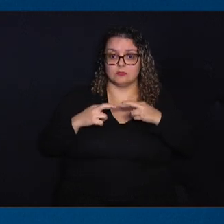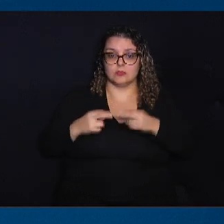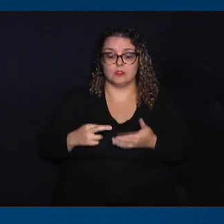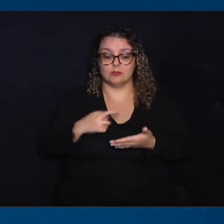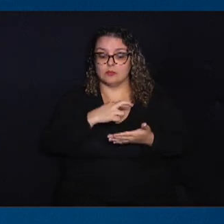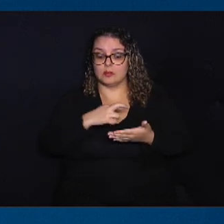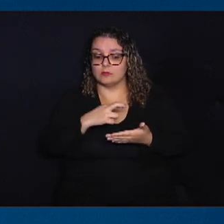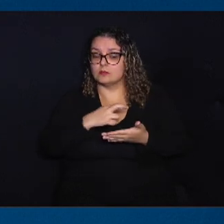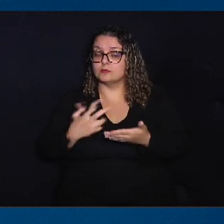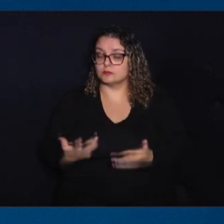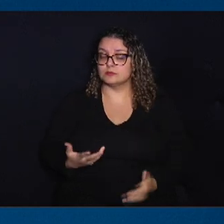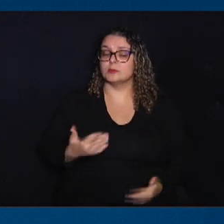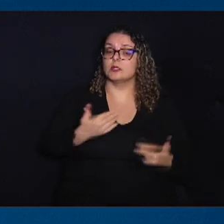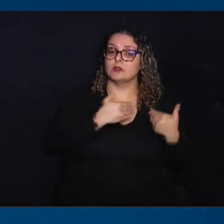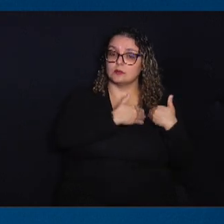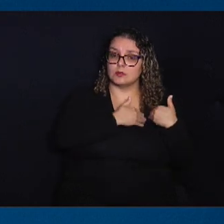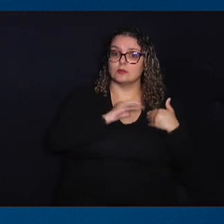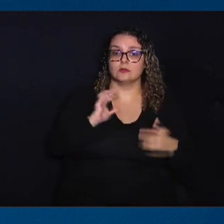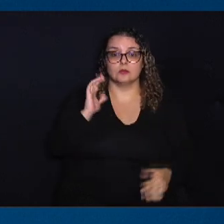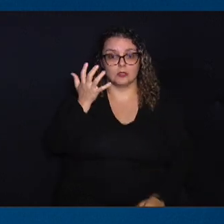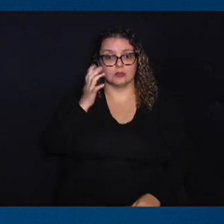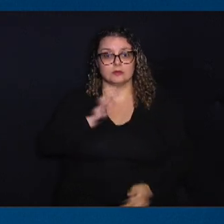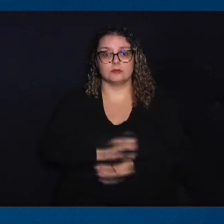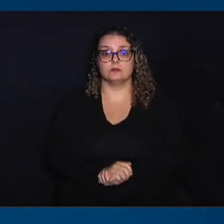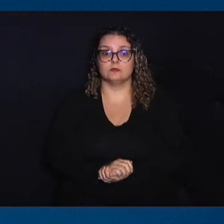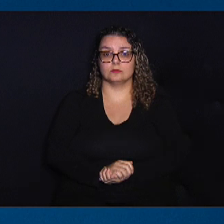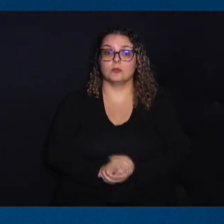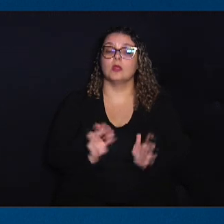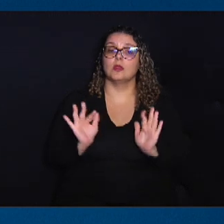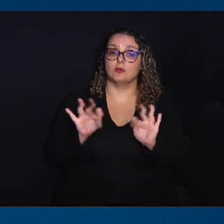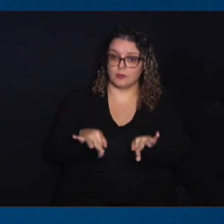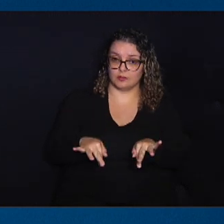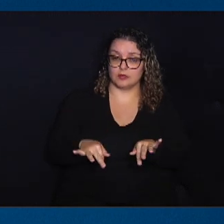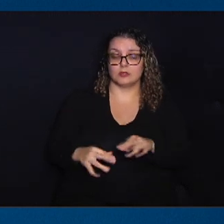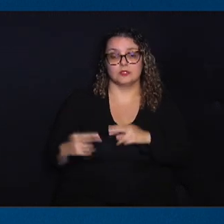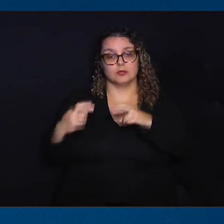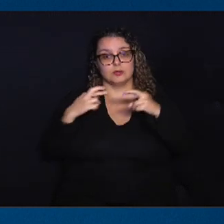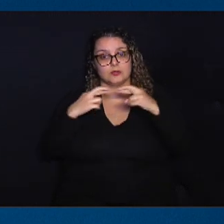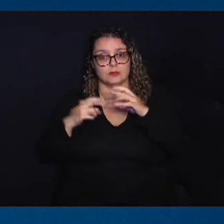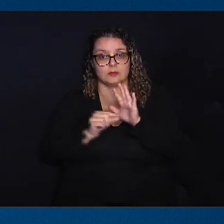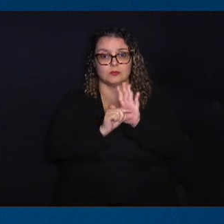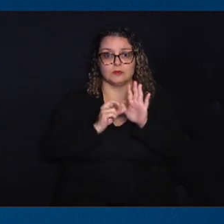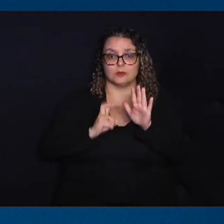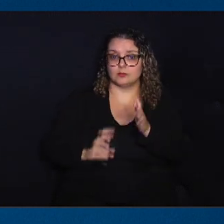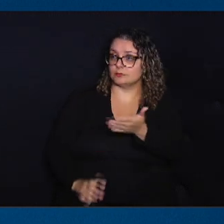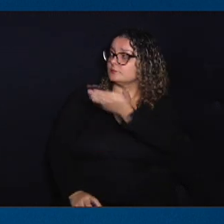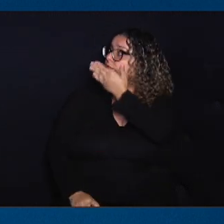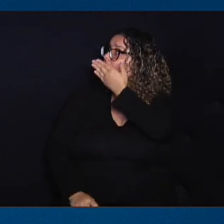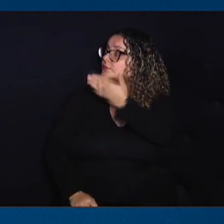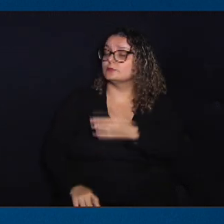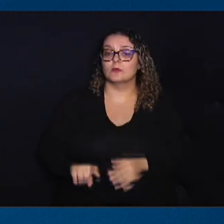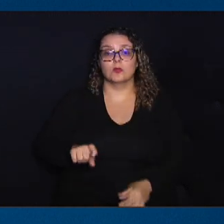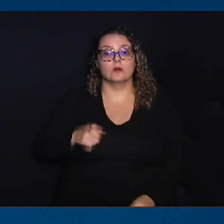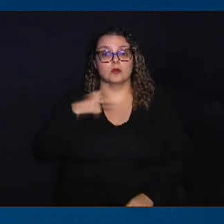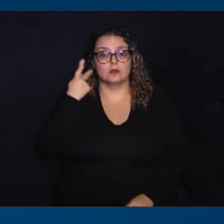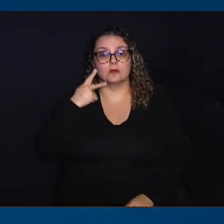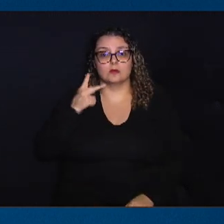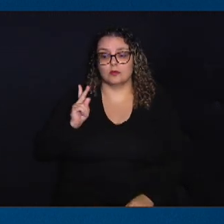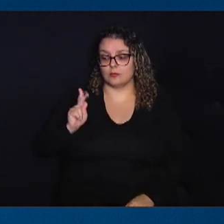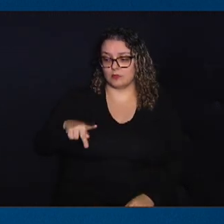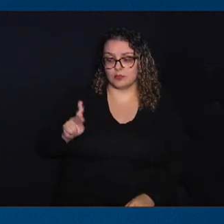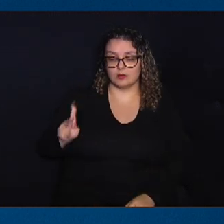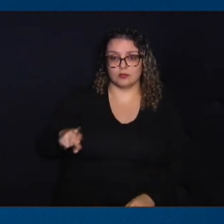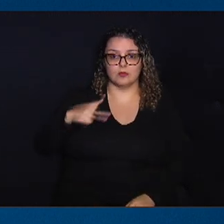da responsabilidade dos ocorridos. E, por fim, será analisado o projeto do ex-vereador professor Alberto,